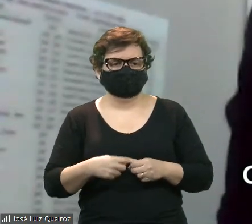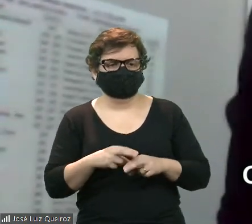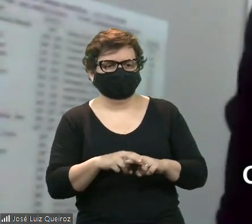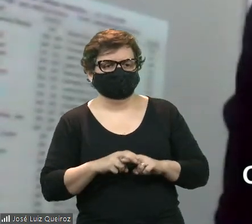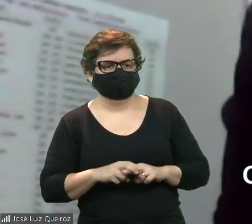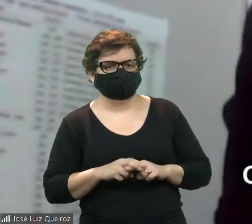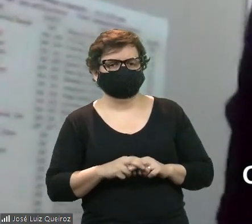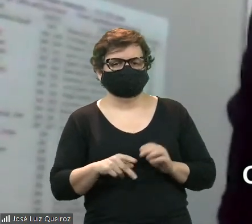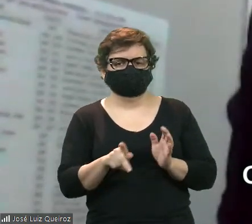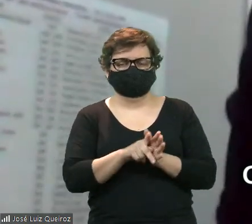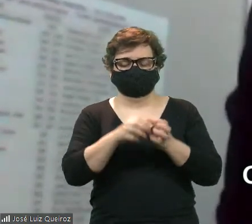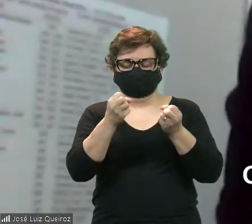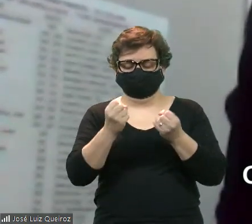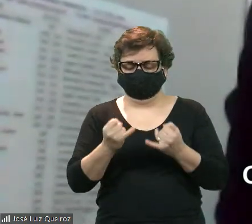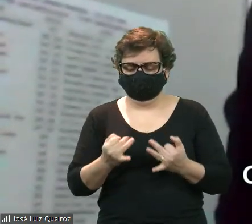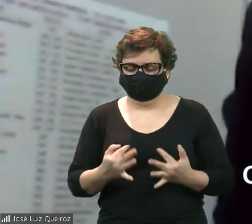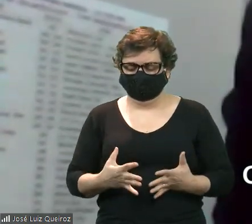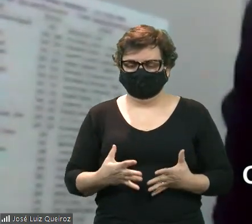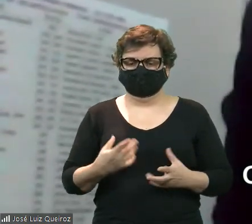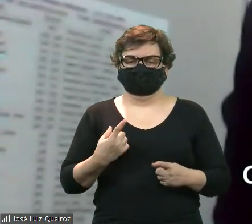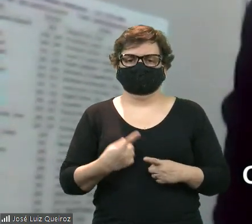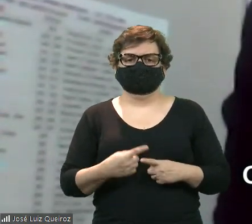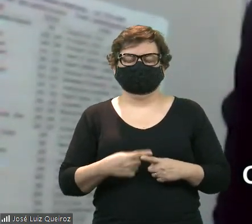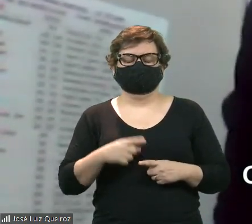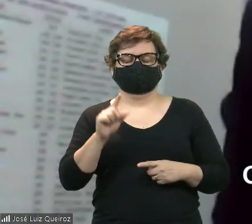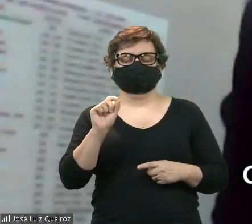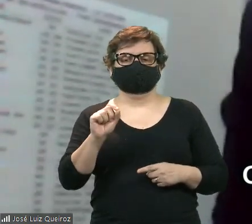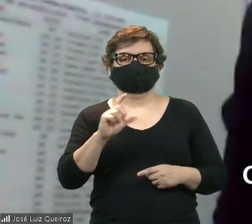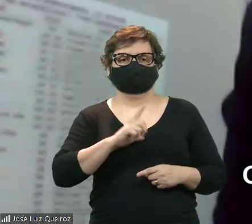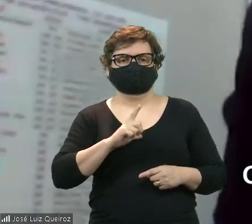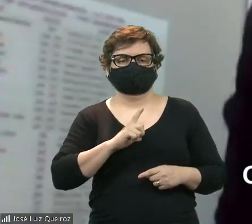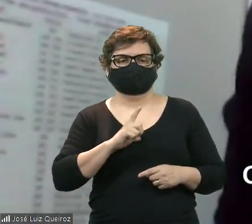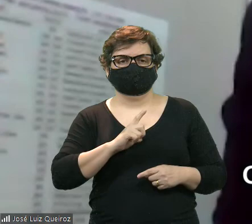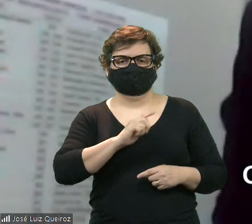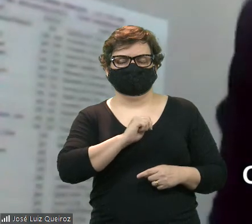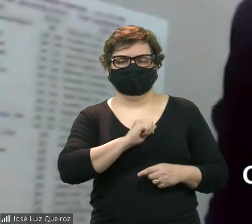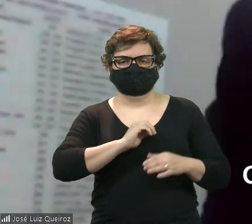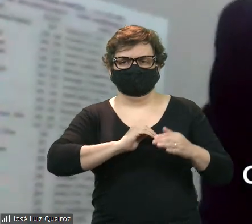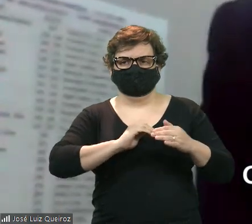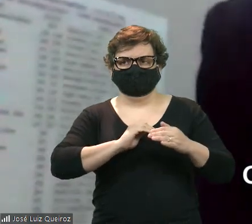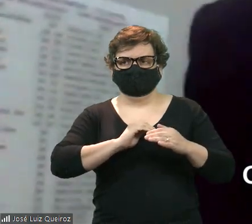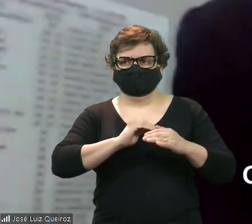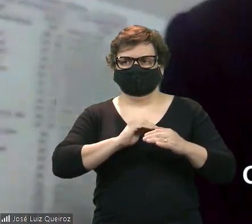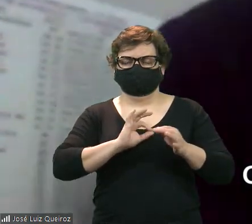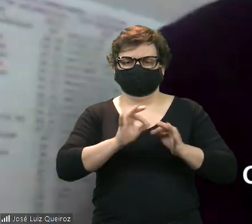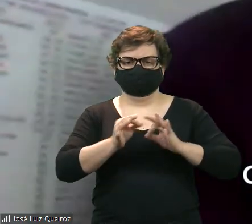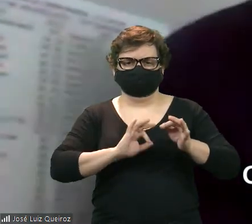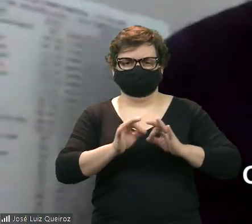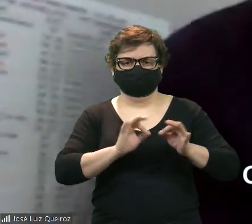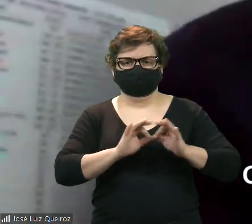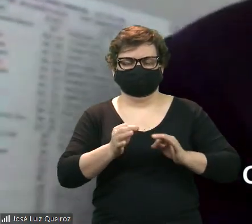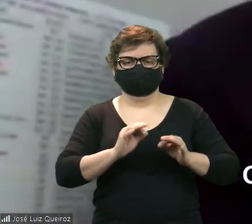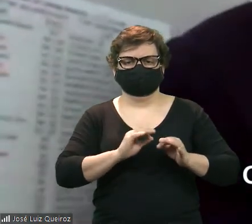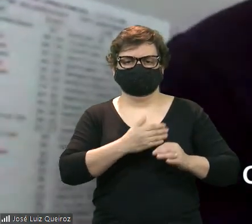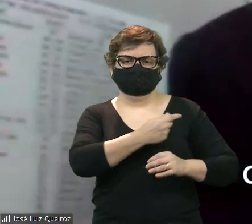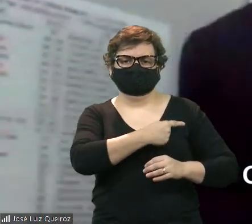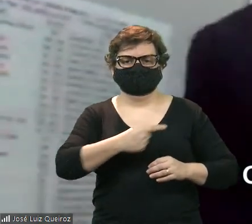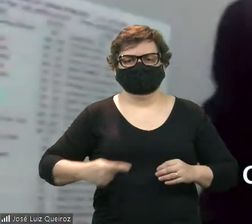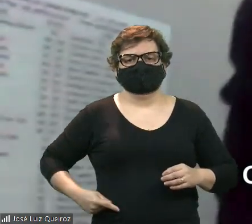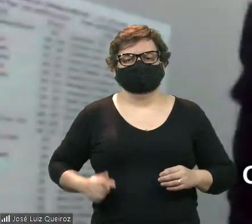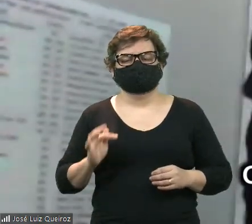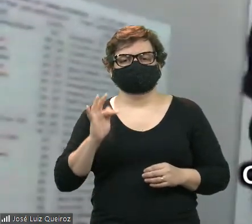de motivos há ali que há um projeto do governo federal, Avança Cidades, que aporta recursos